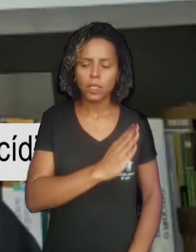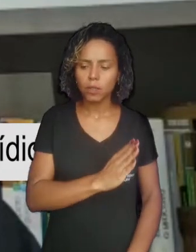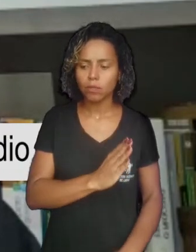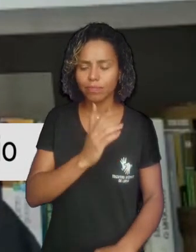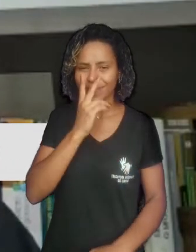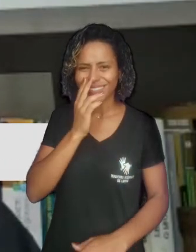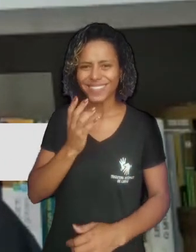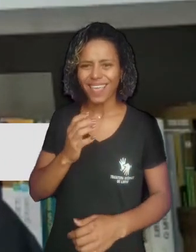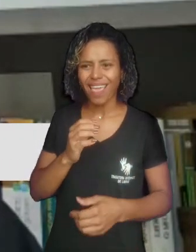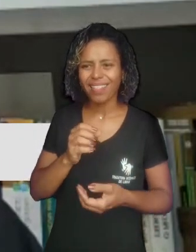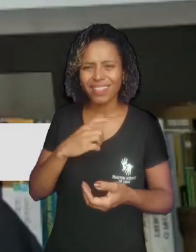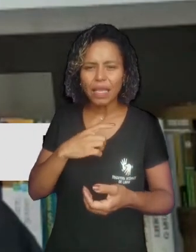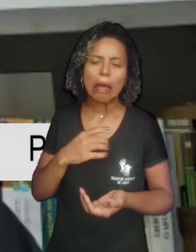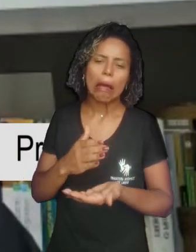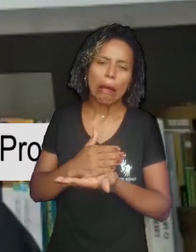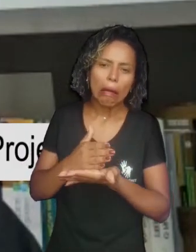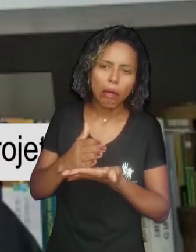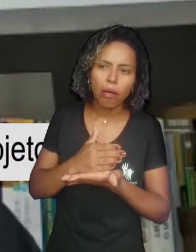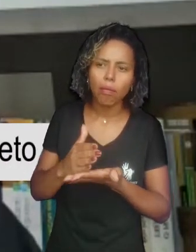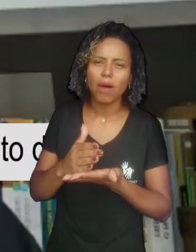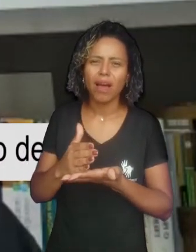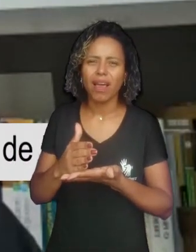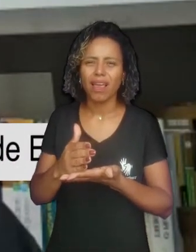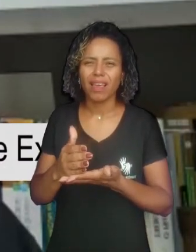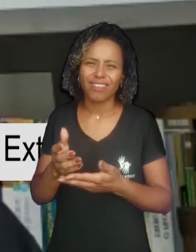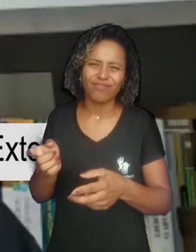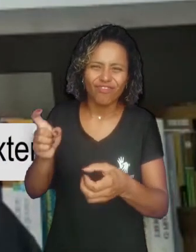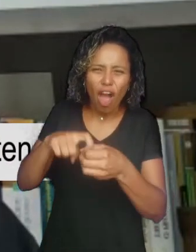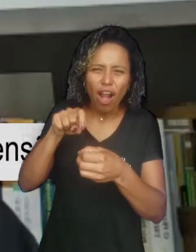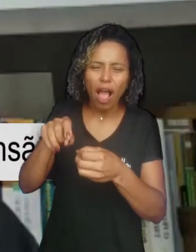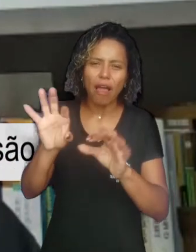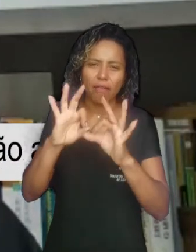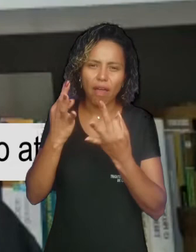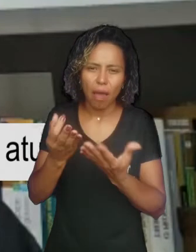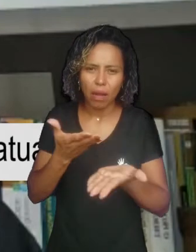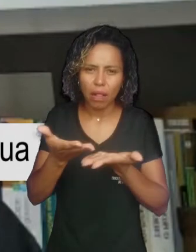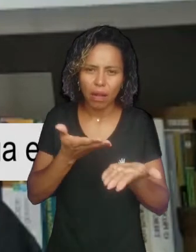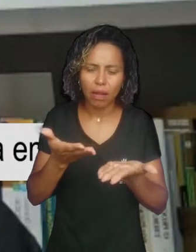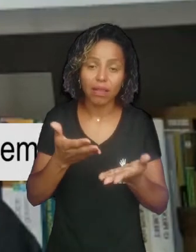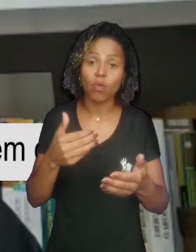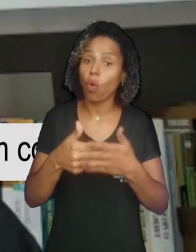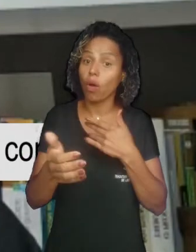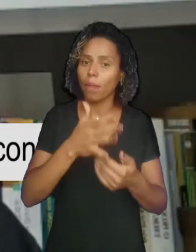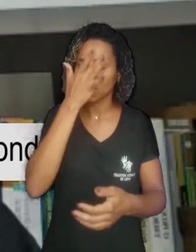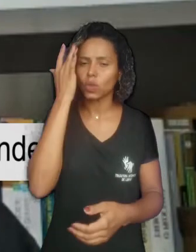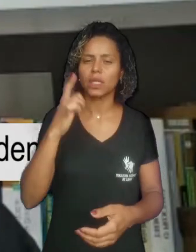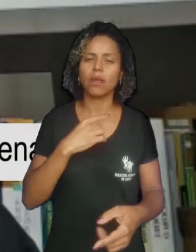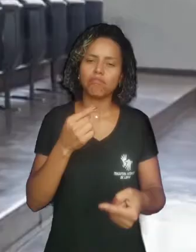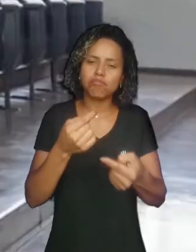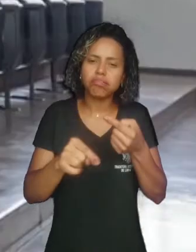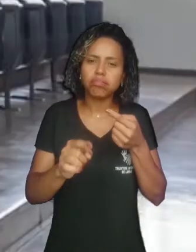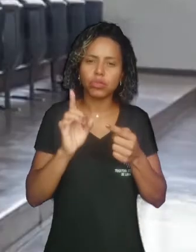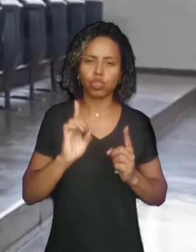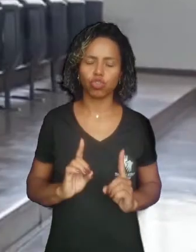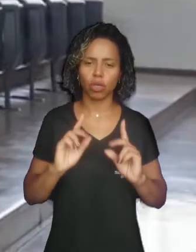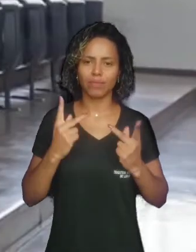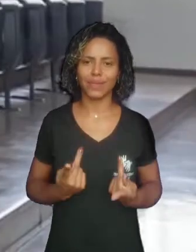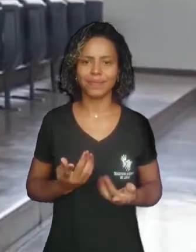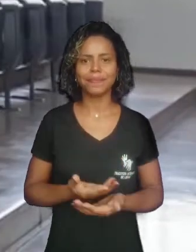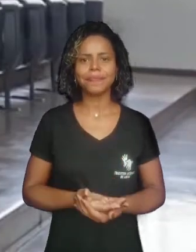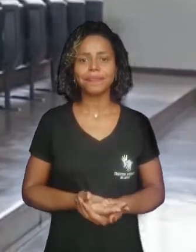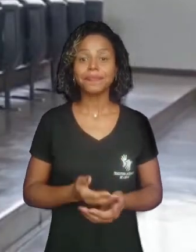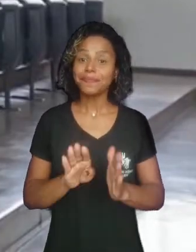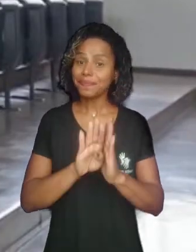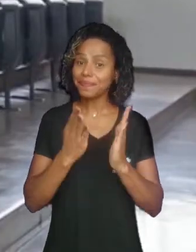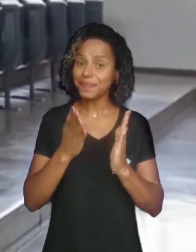a família e de modo geral a todas as mulheres que sofrem no estado brasileiro violações diárias e seus direitos humanos e o boletim